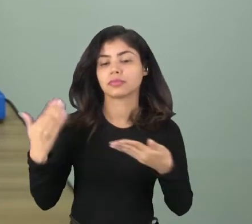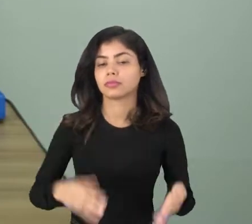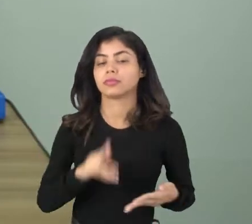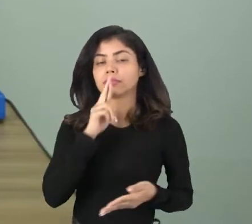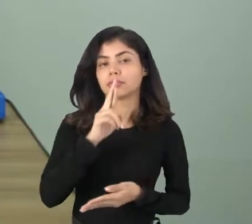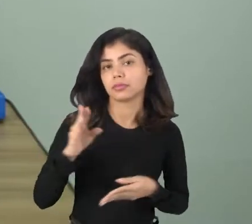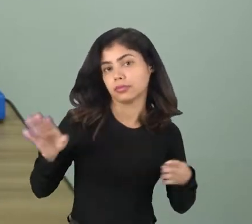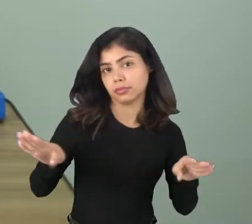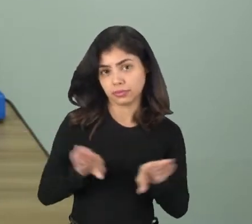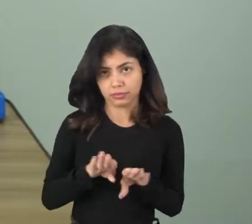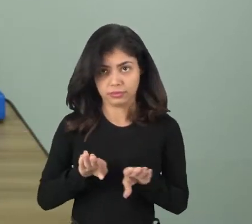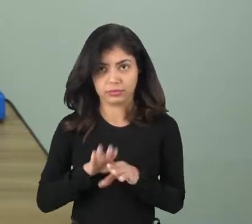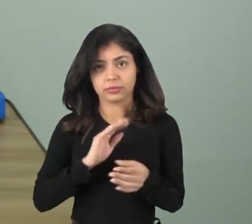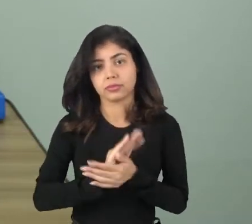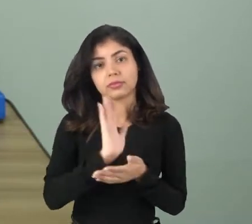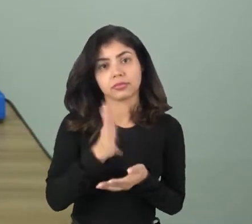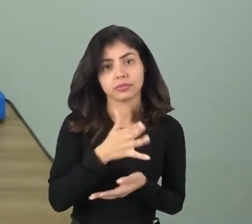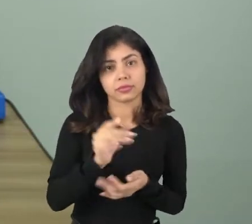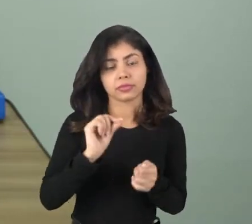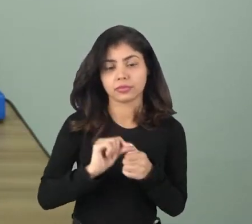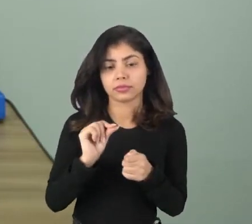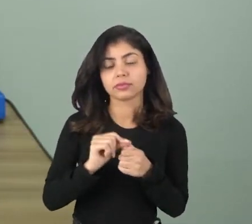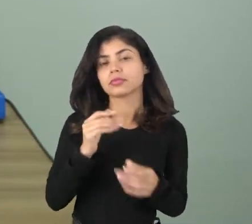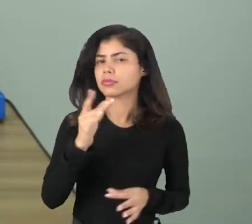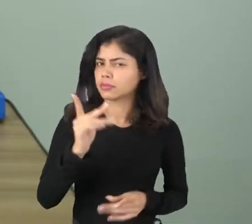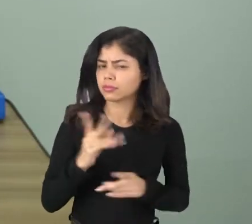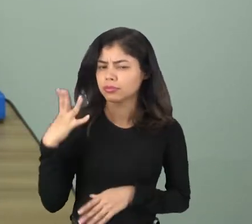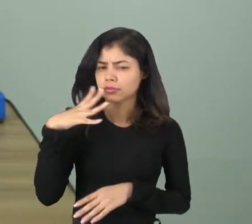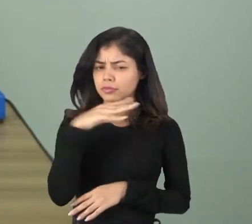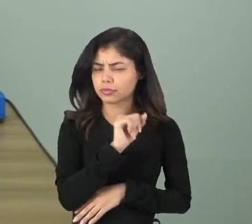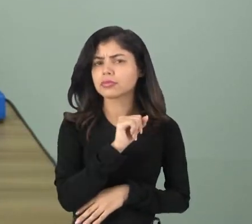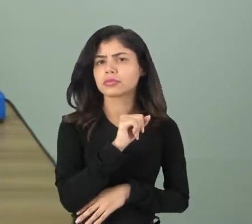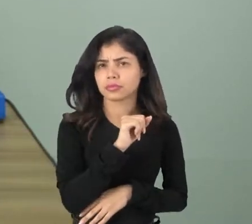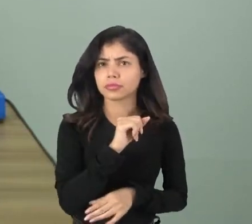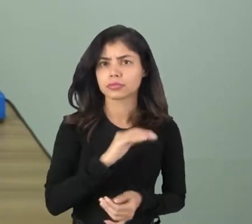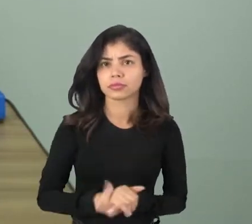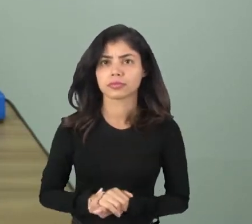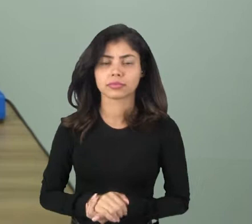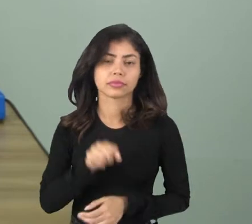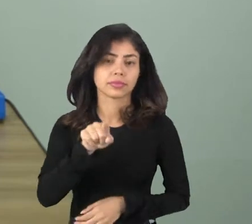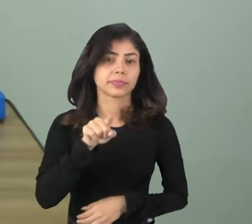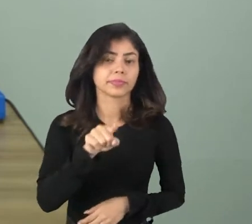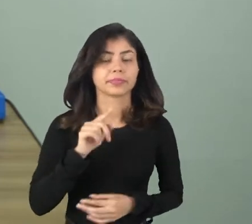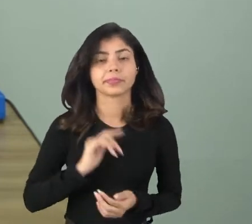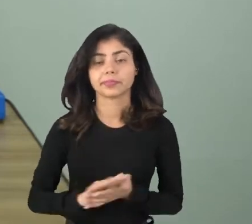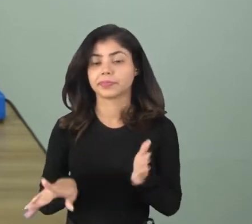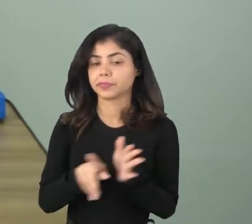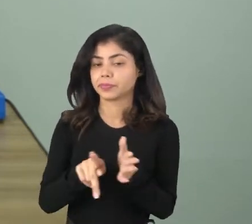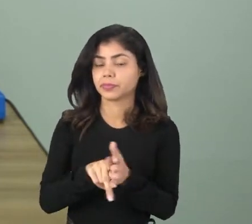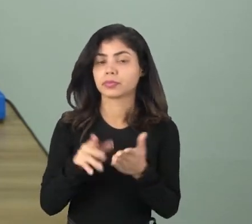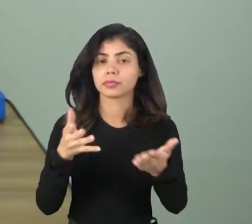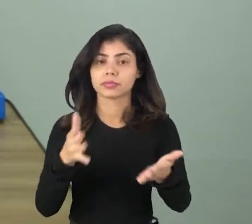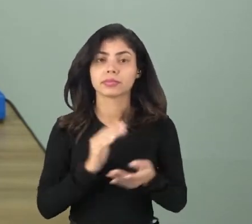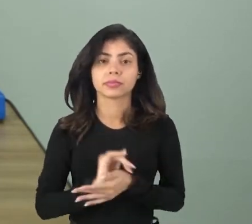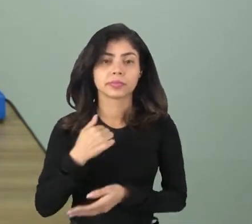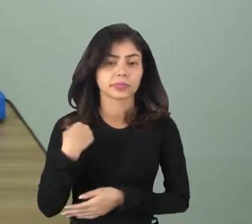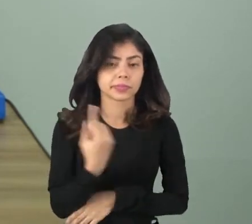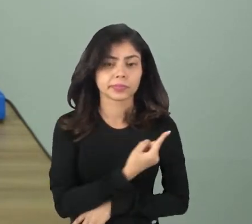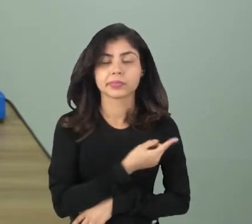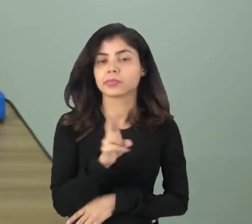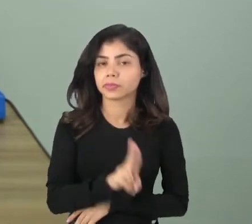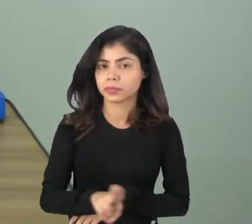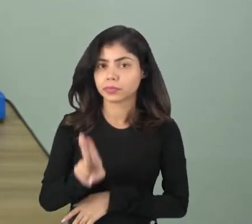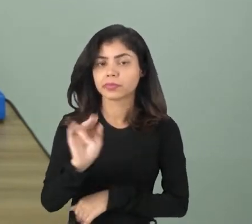a um resultado e ele já fez aquele cálculo mais rápido, né? E isso são as propriedades, né? Nós